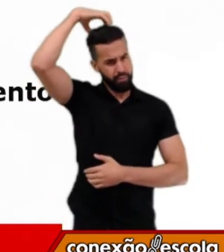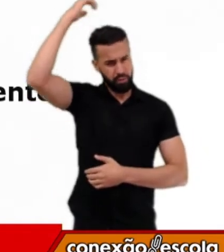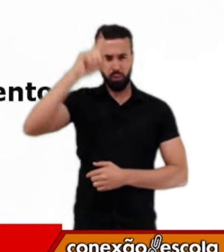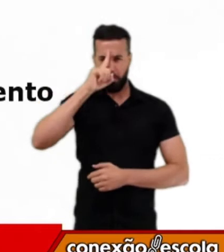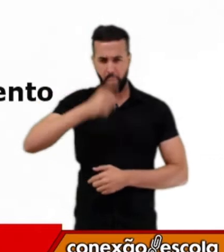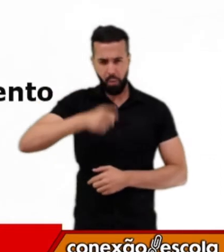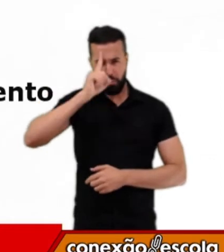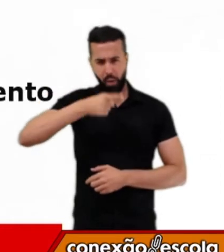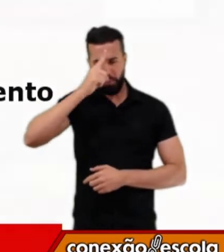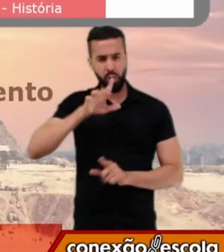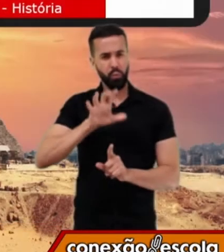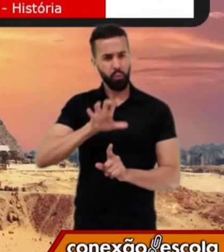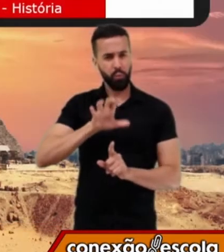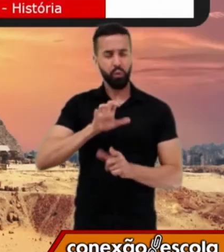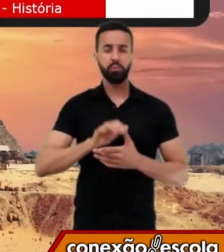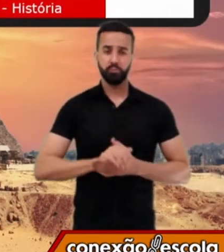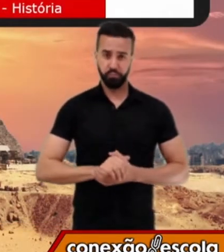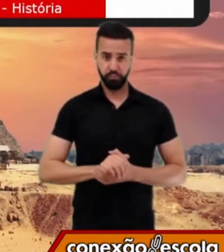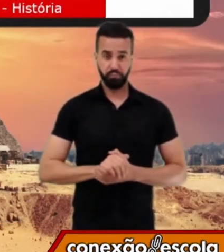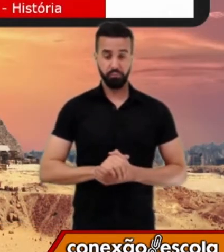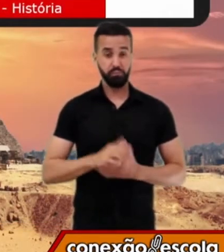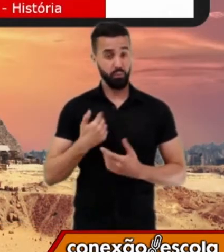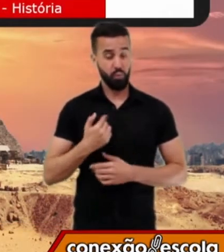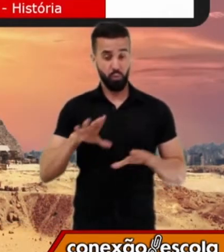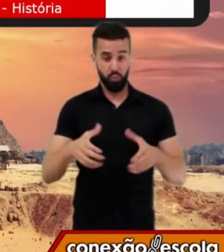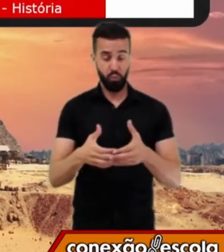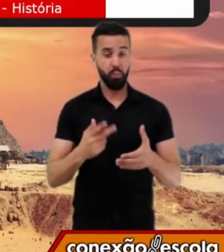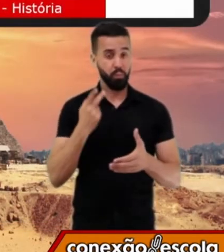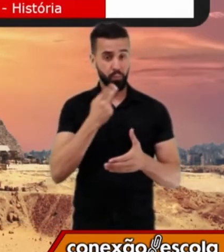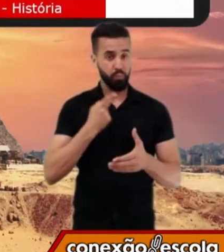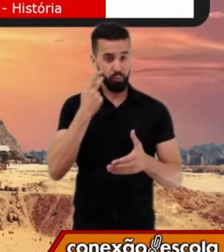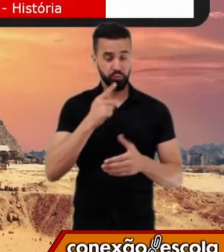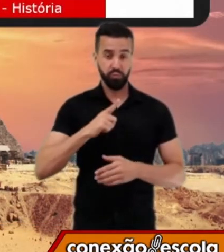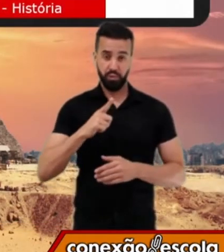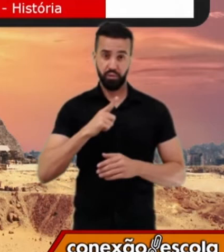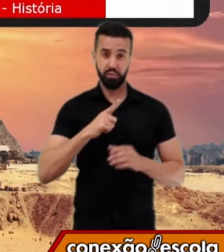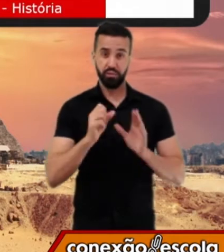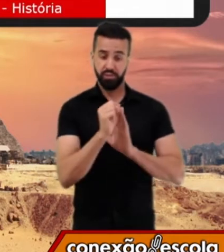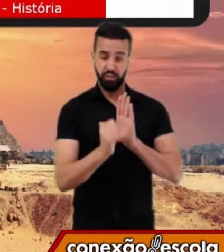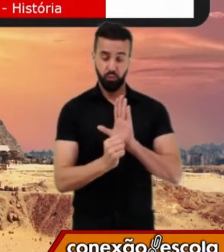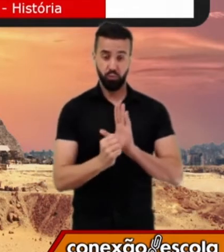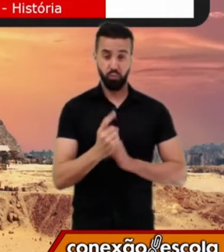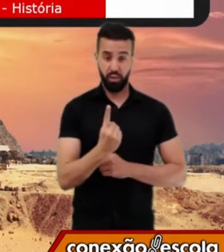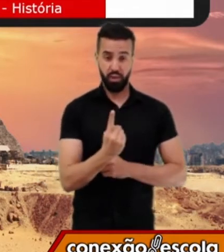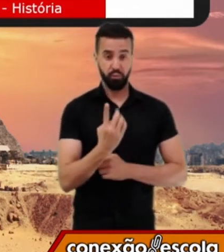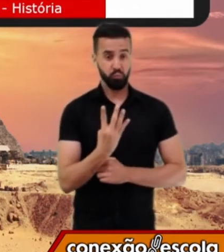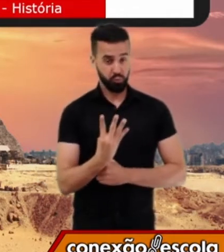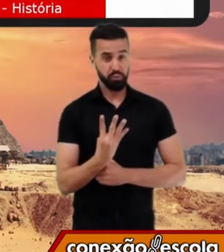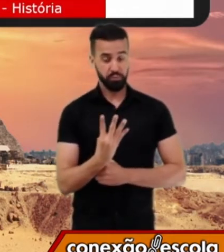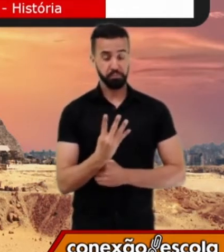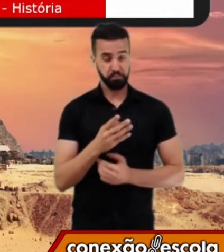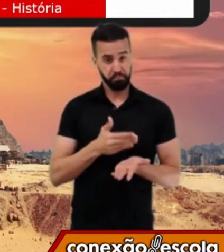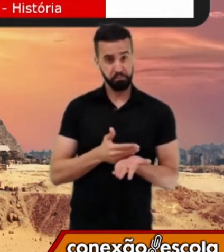essas liberdades. O parlamento na Inglaterra ele já existia desde o século XIV, mas ele